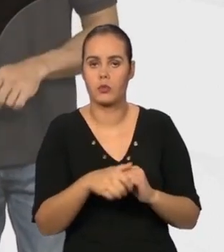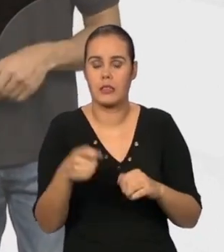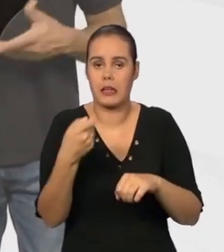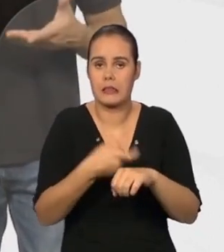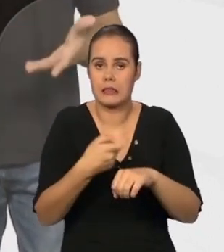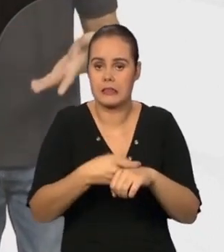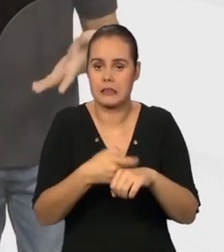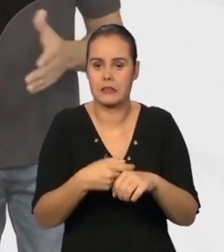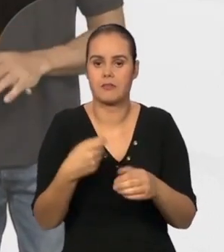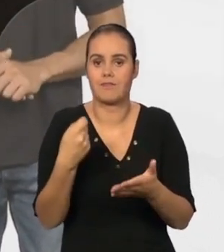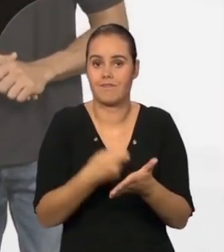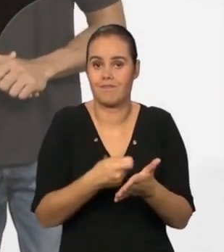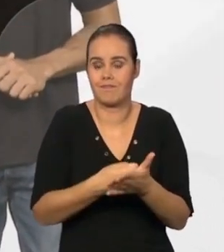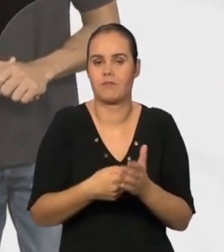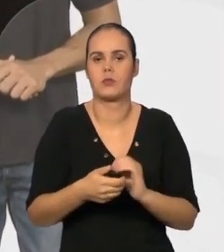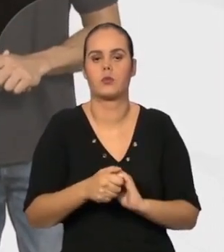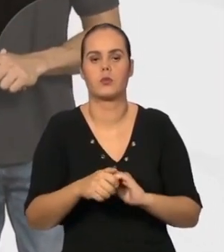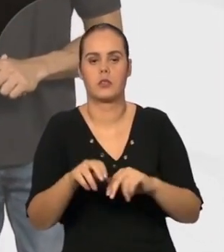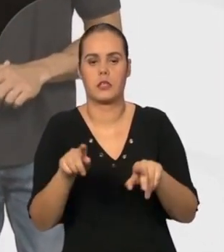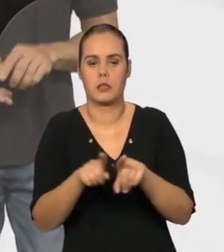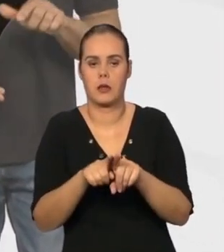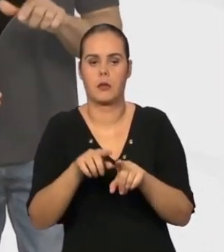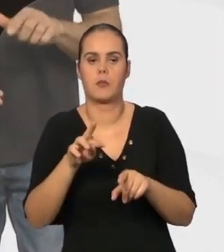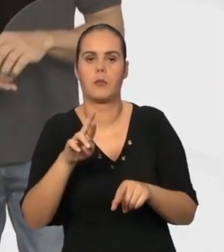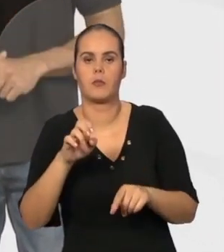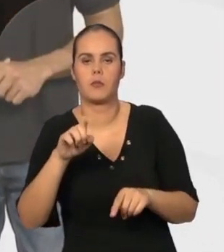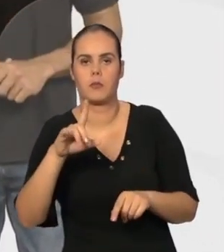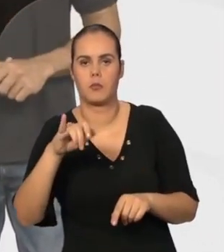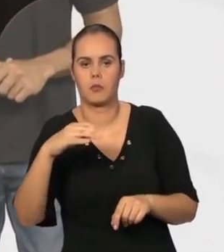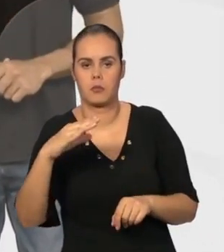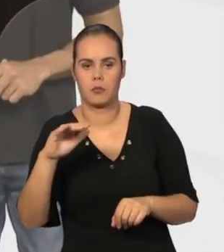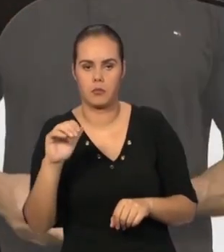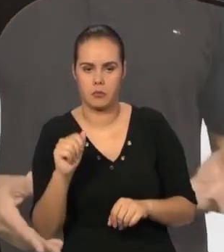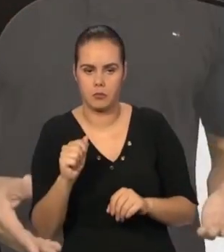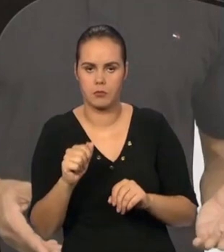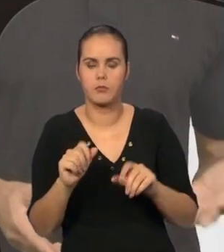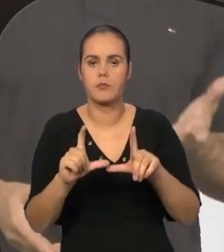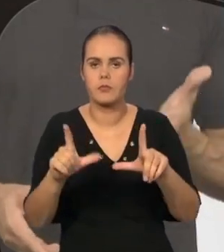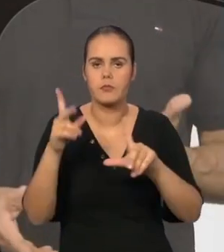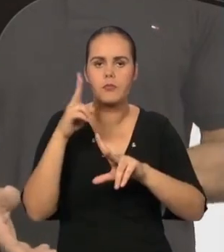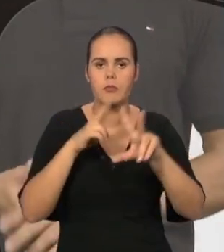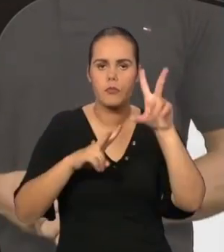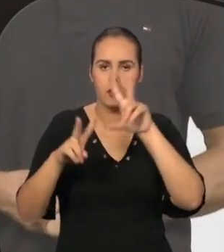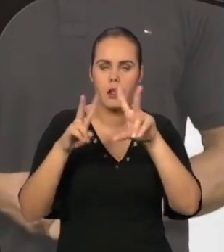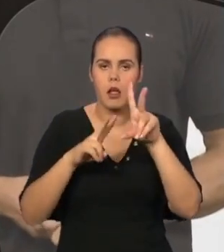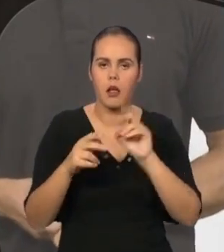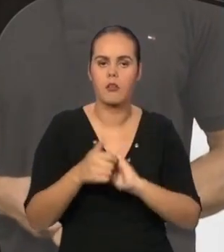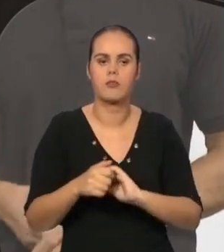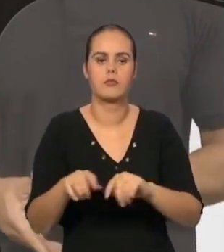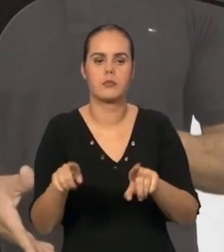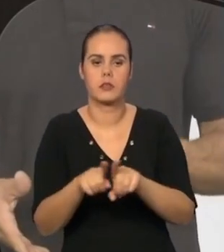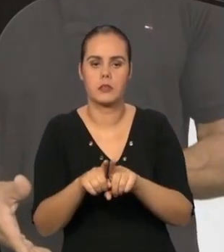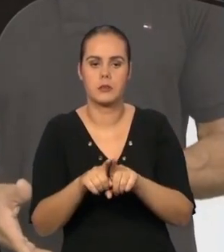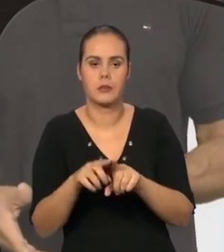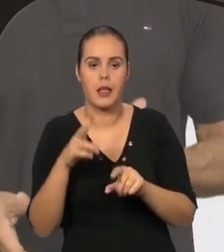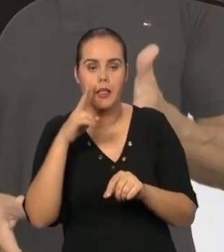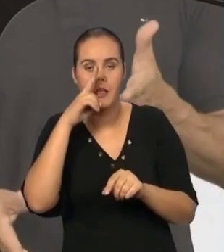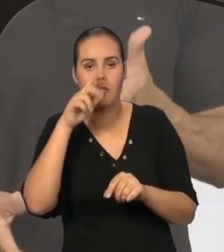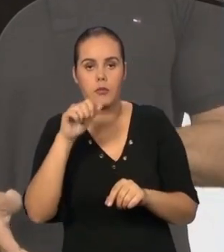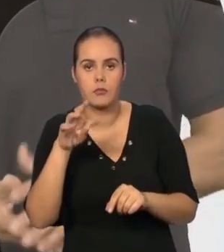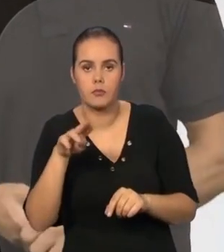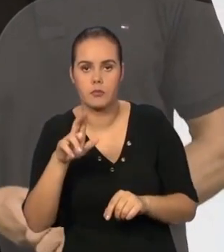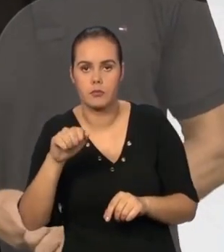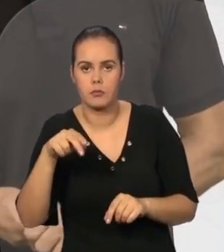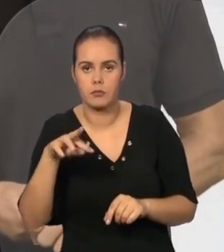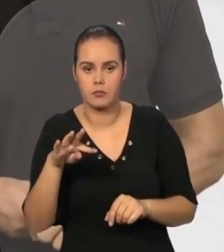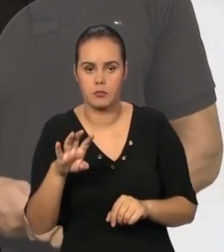uma treliça espacial para cálculo de estribos em vigas de concreto. Assim, as forças atuantes nas barras tracionadas